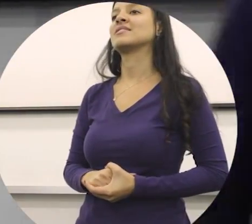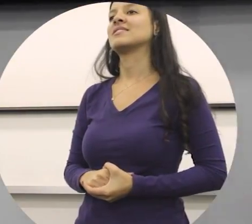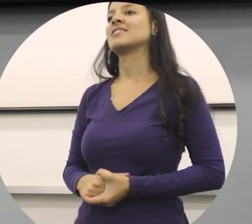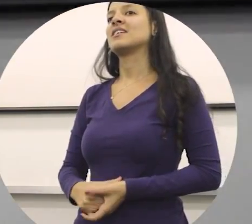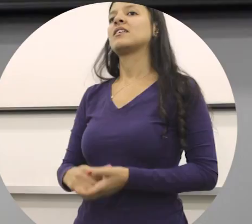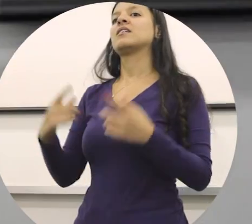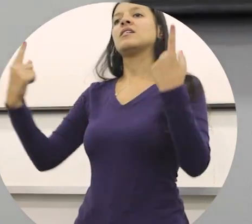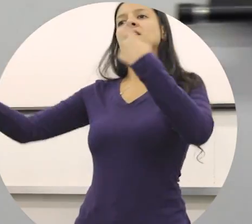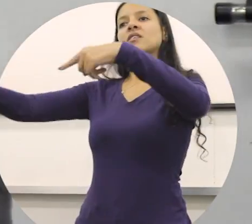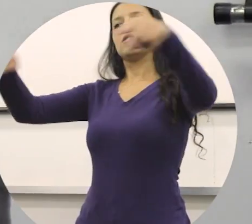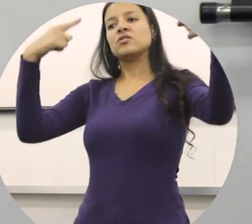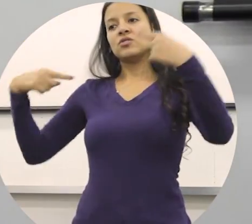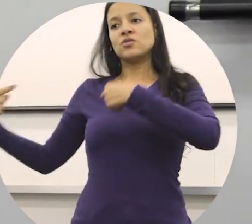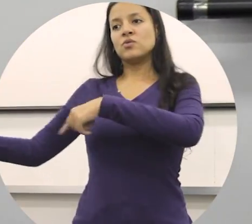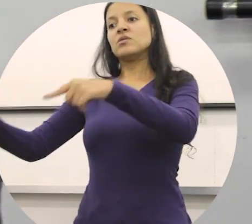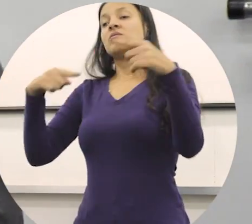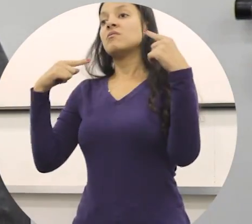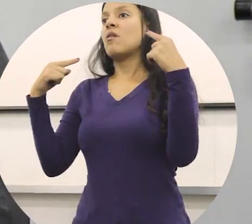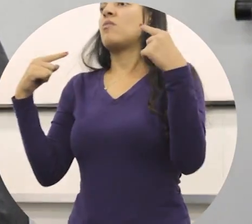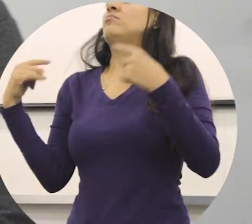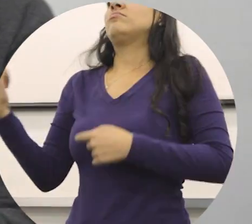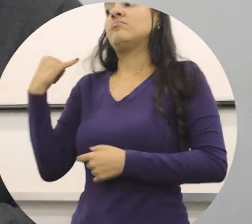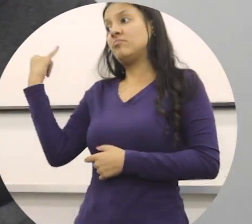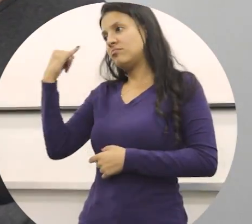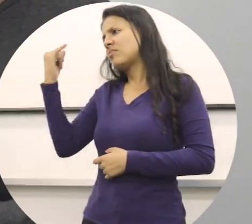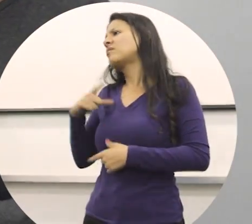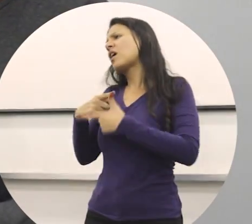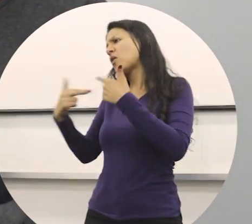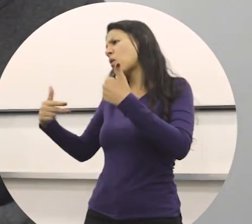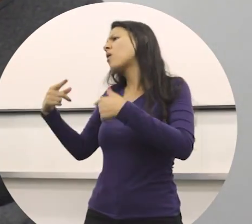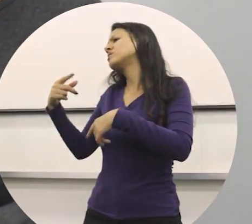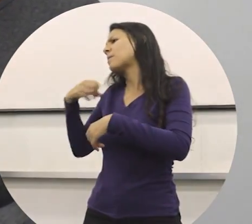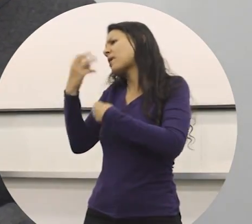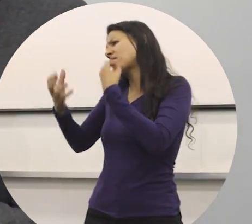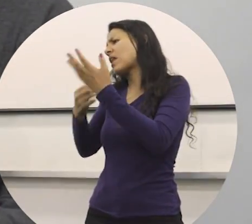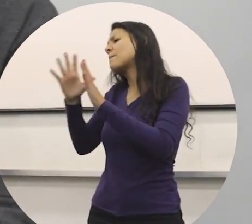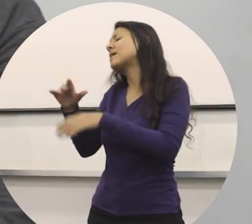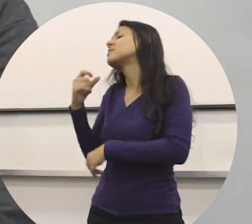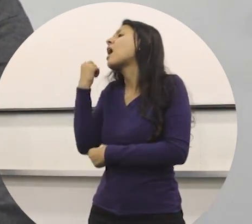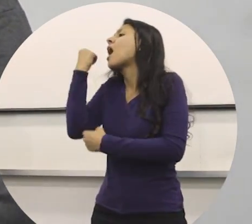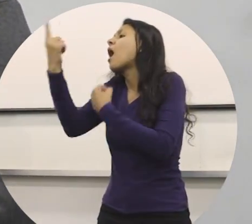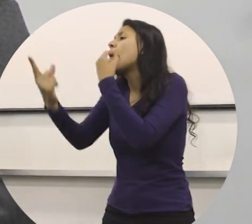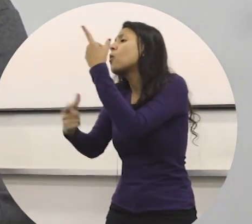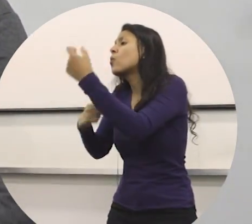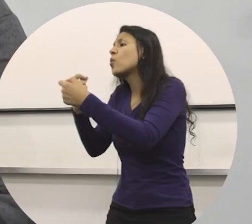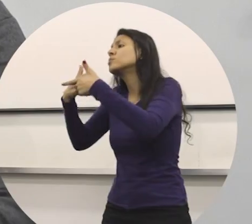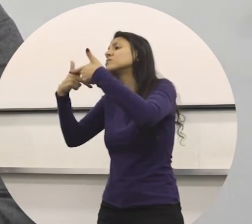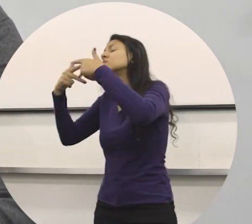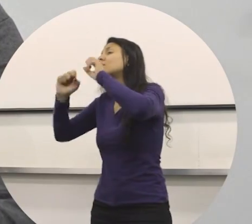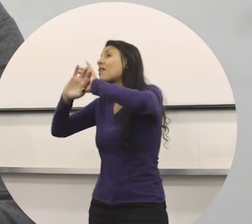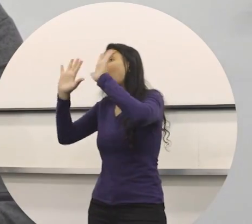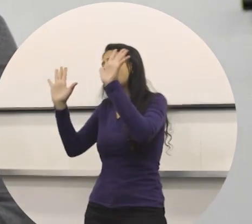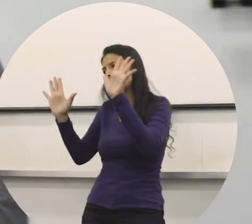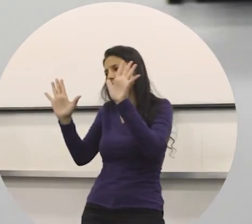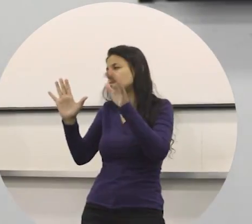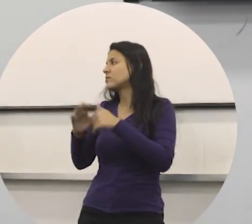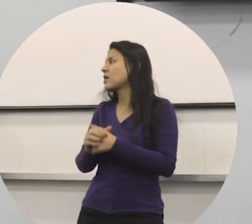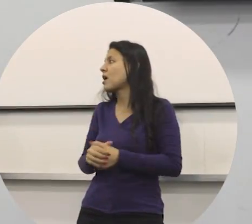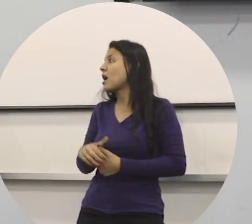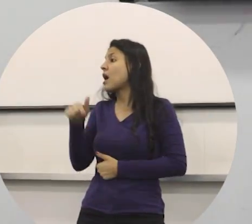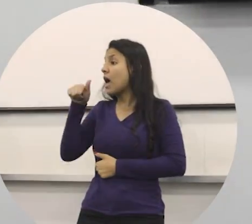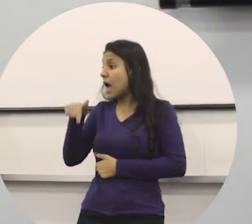a gente tem muita coisa para falar, né? Mas eu queria deixar alguns pontos claros que assim, a gente não